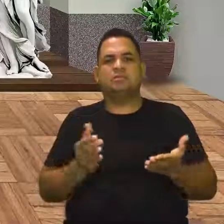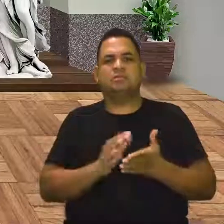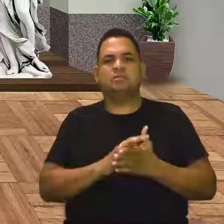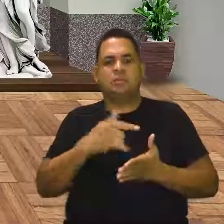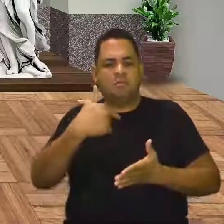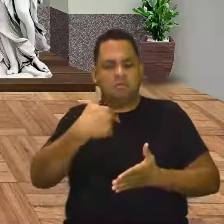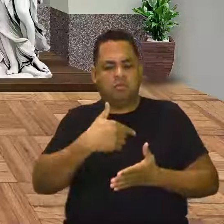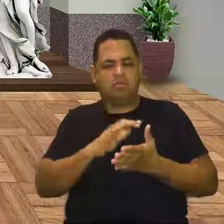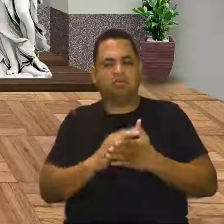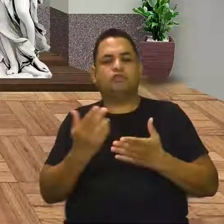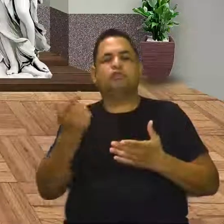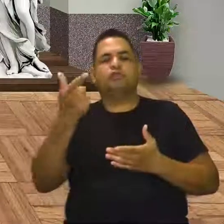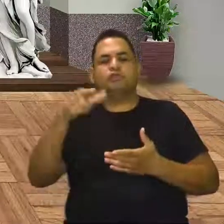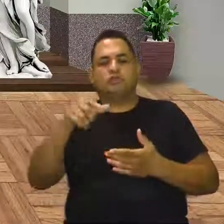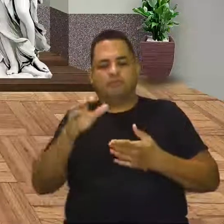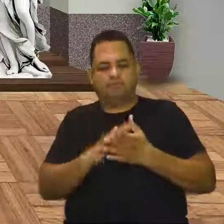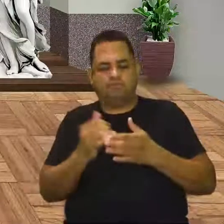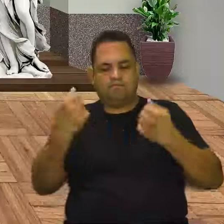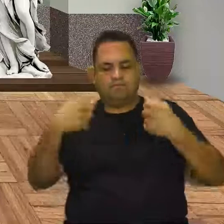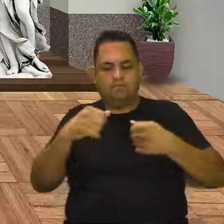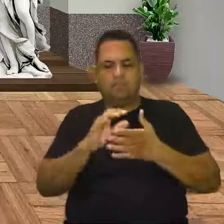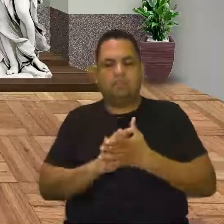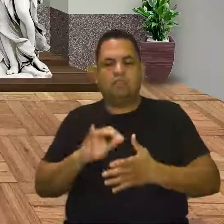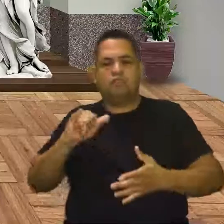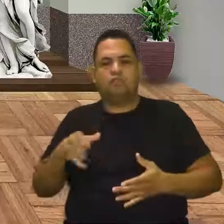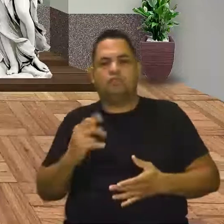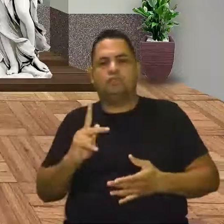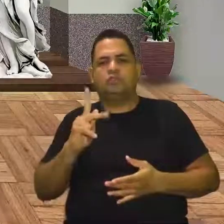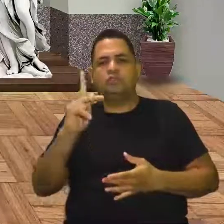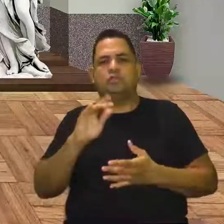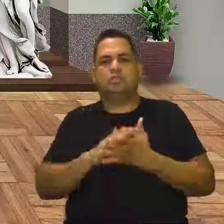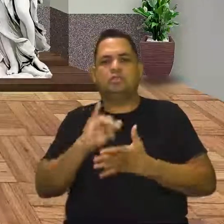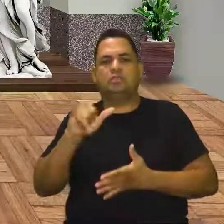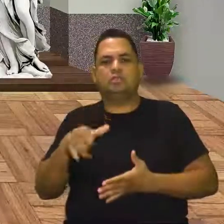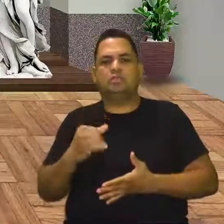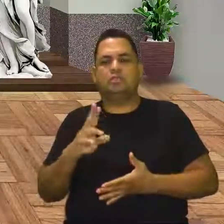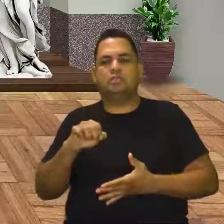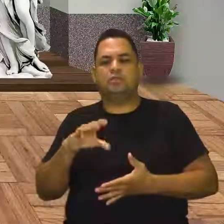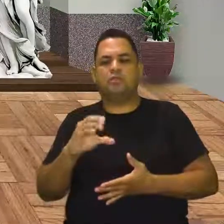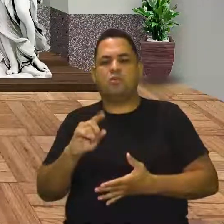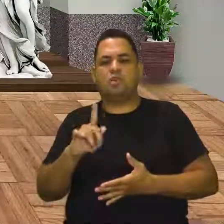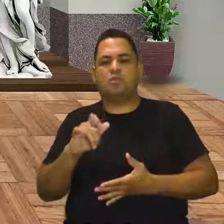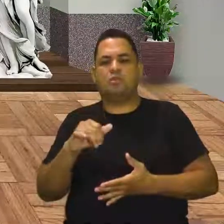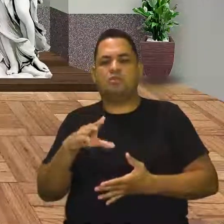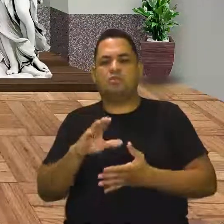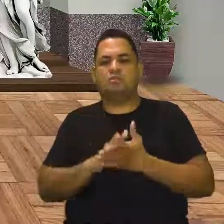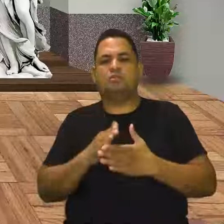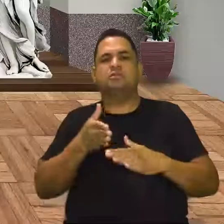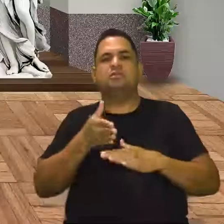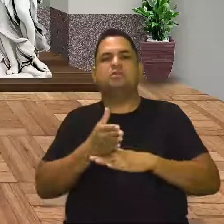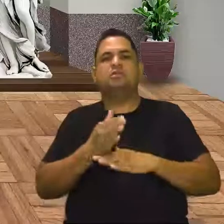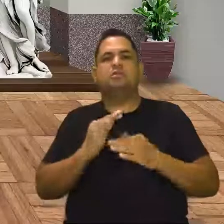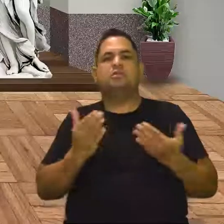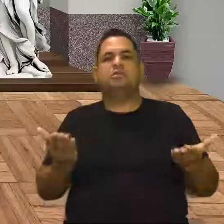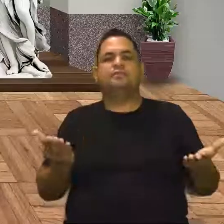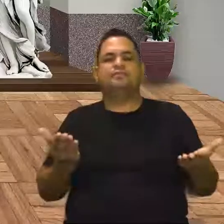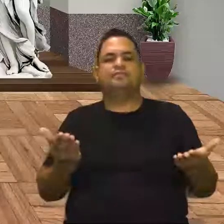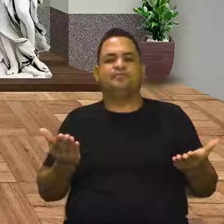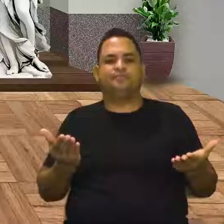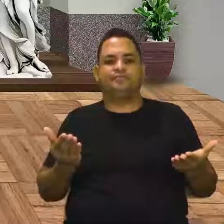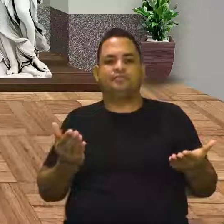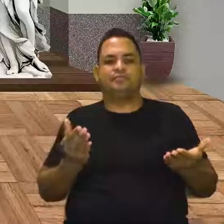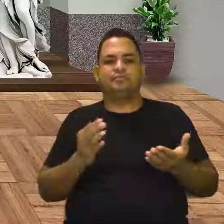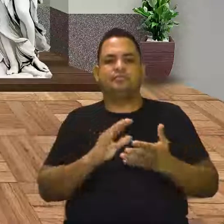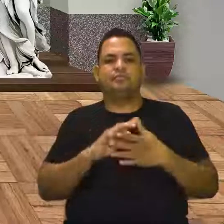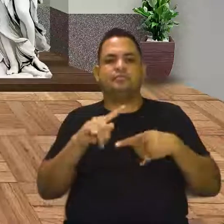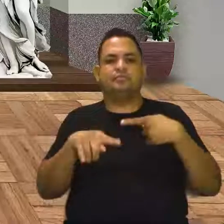Getúlio novamente no poder, aí com o JK, Jânio Quadros, João Goulart, até entrar definitivo. Mas isso